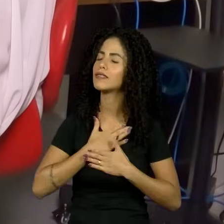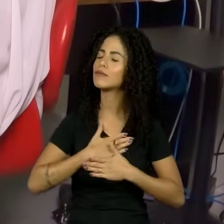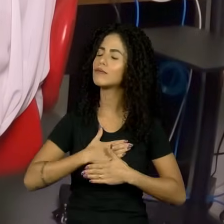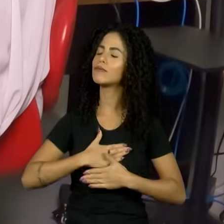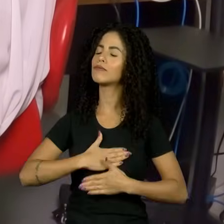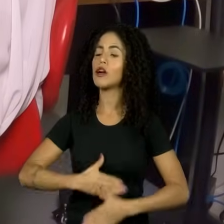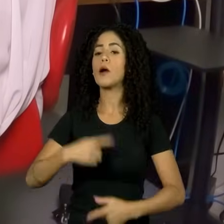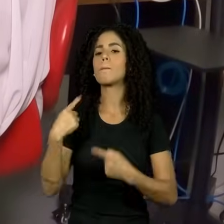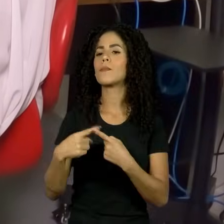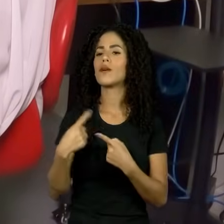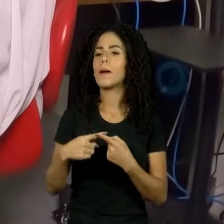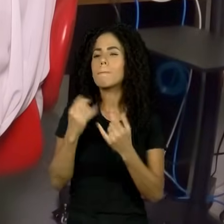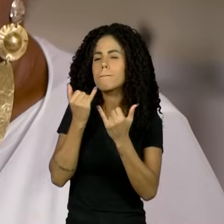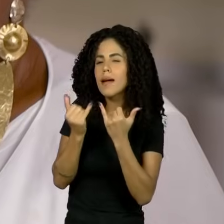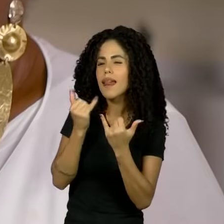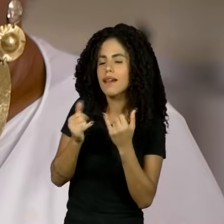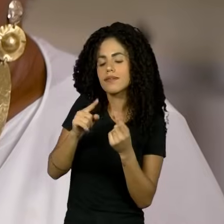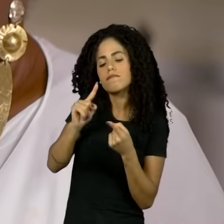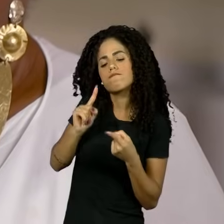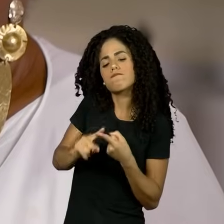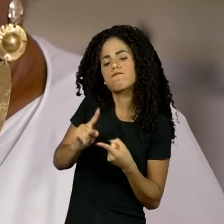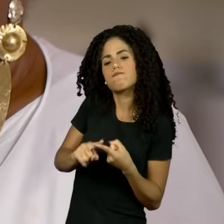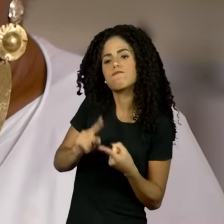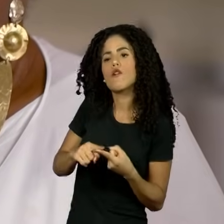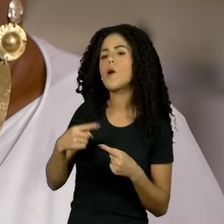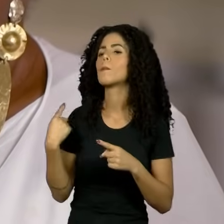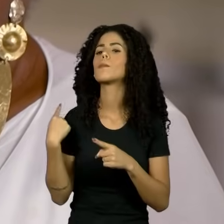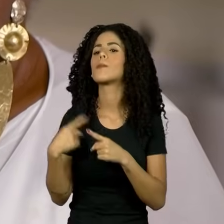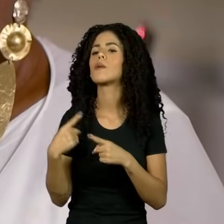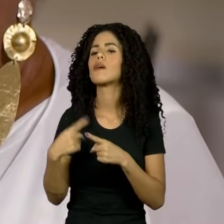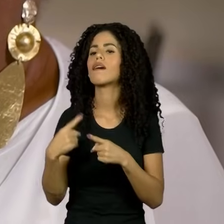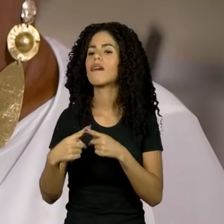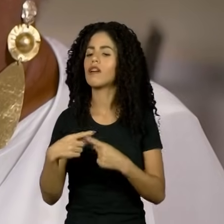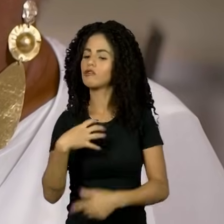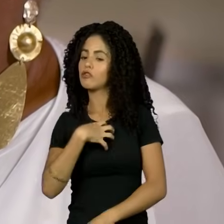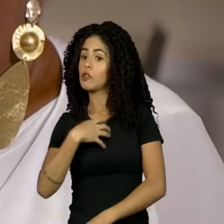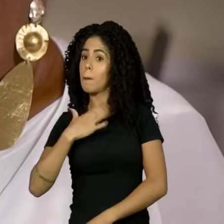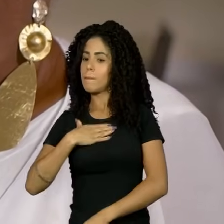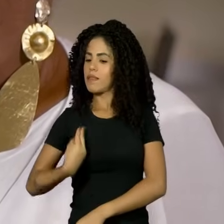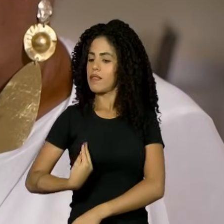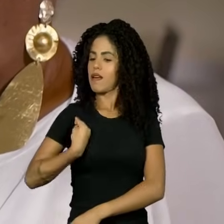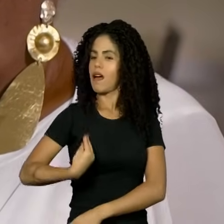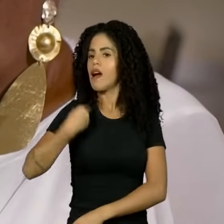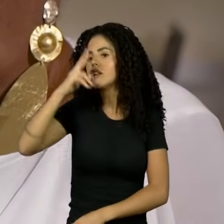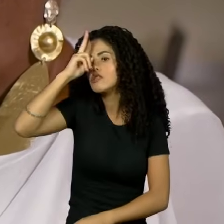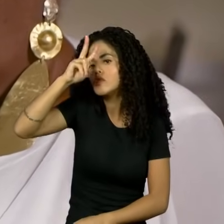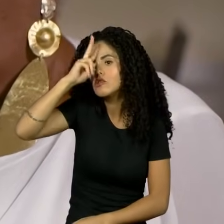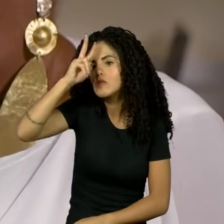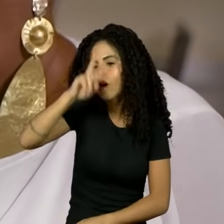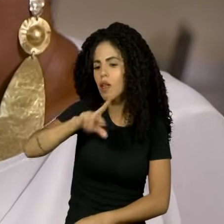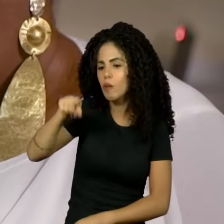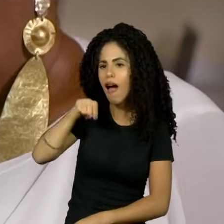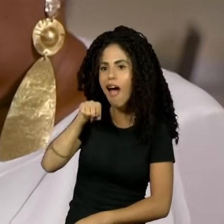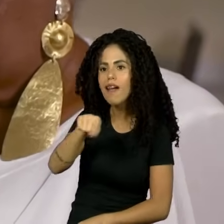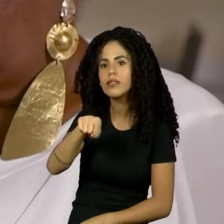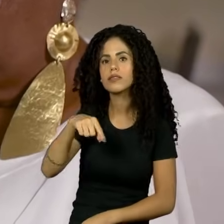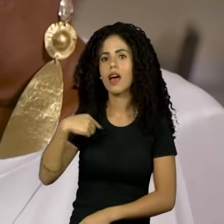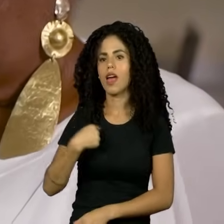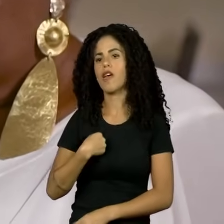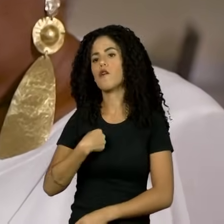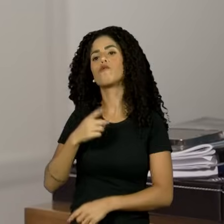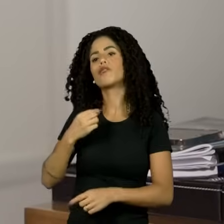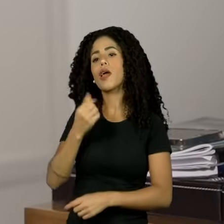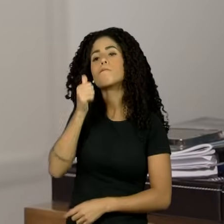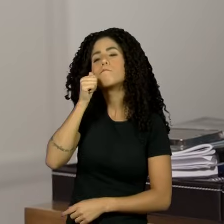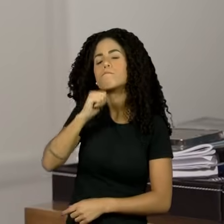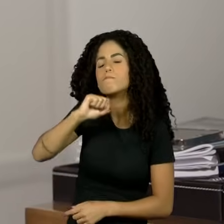de vingança? Porque a minha história era para não ser essa, né? Eu sou filha de